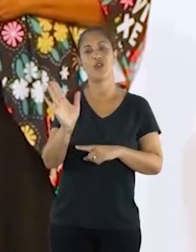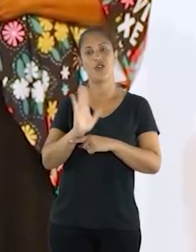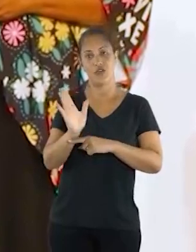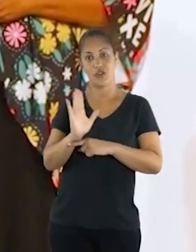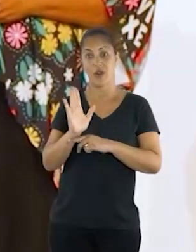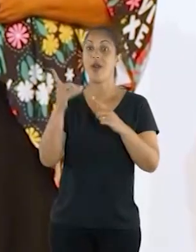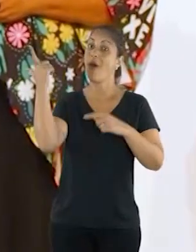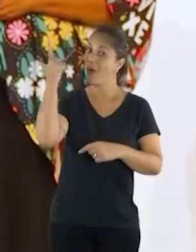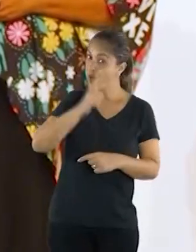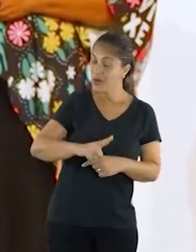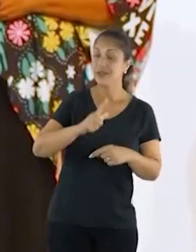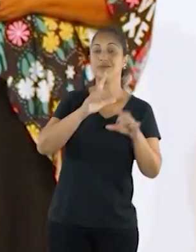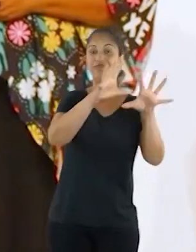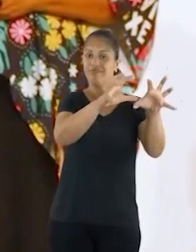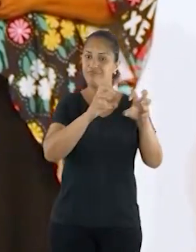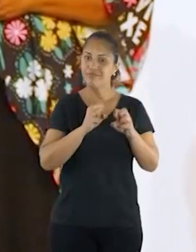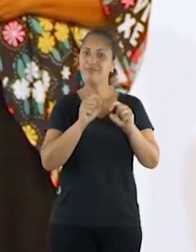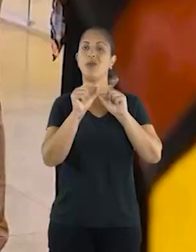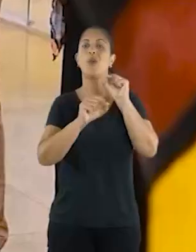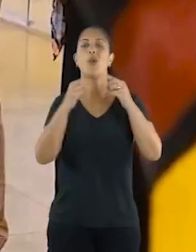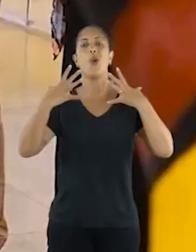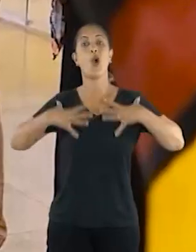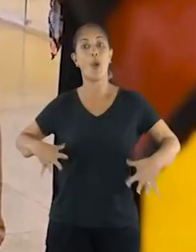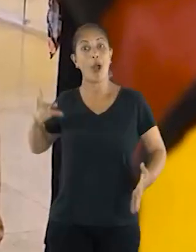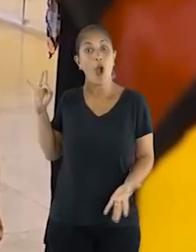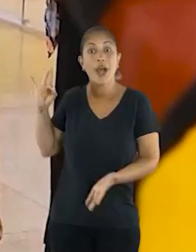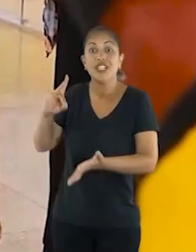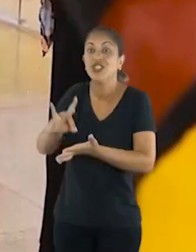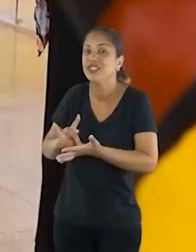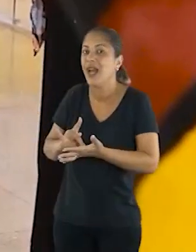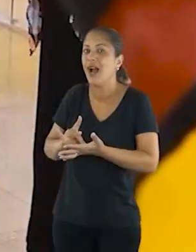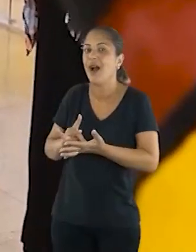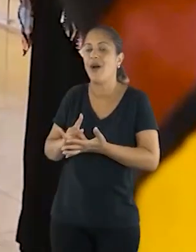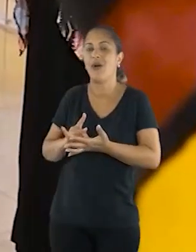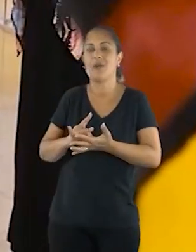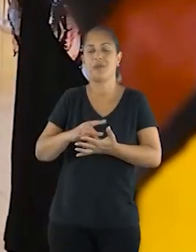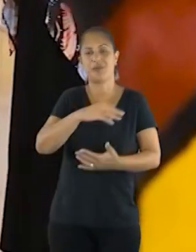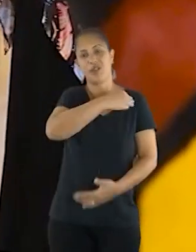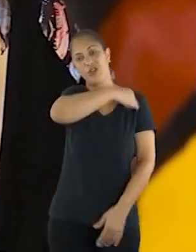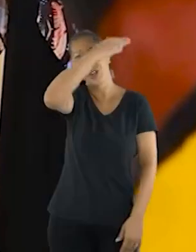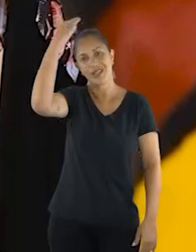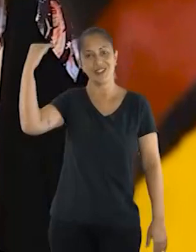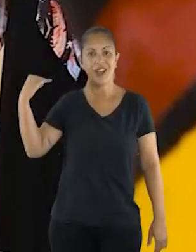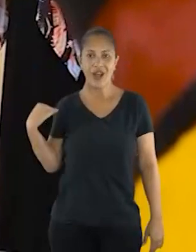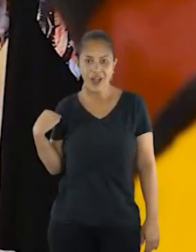aí a gente conseguiu pegar a roupa original da Nossa Senhora.